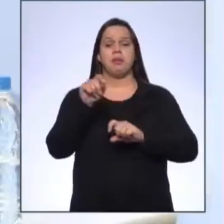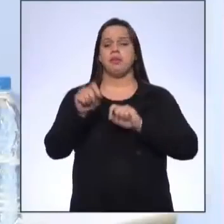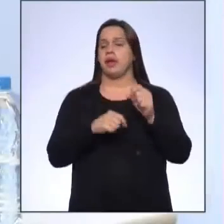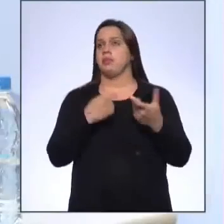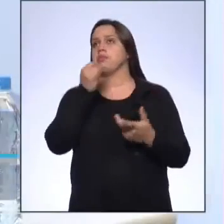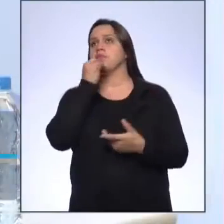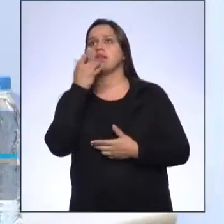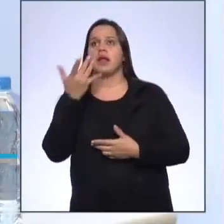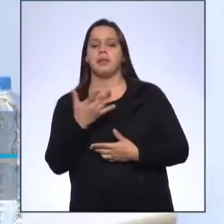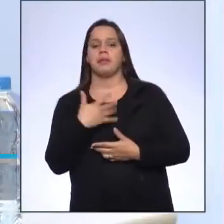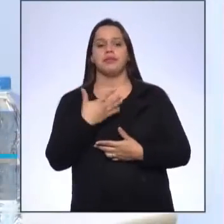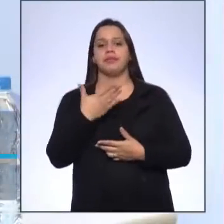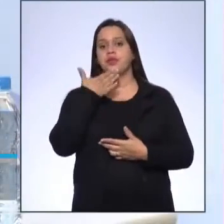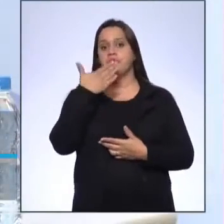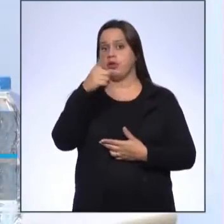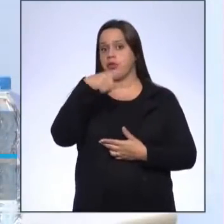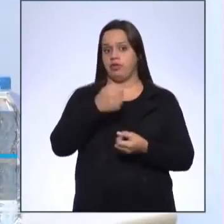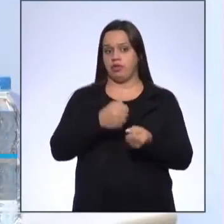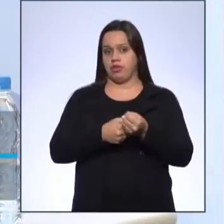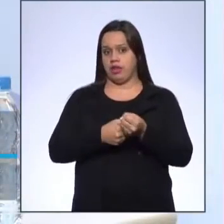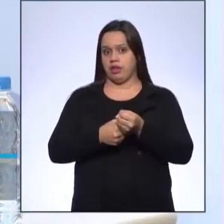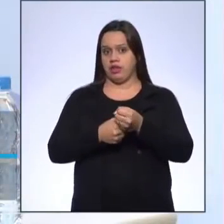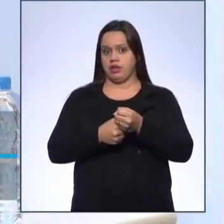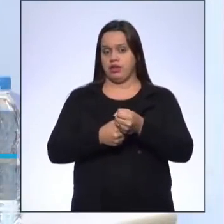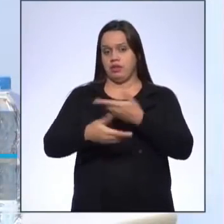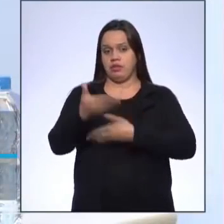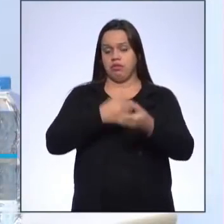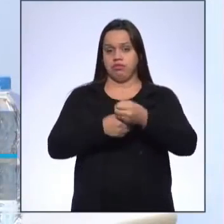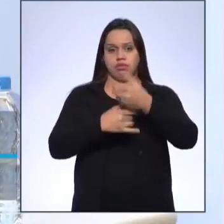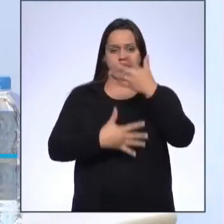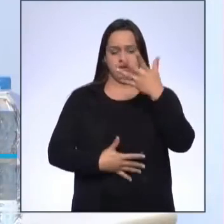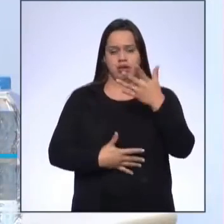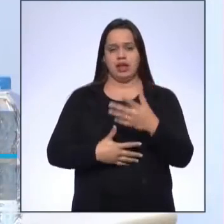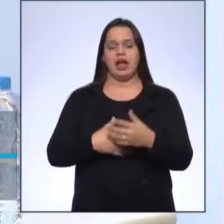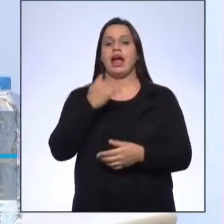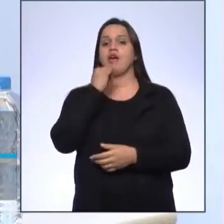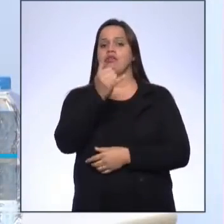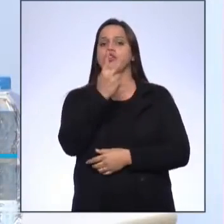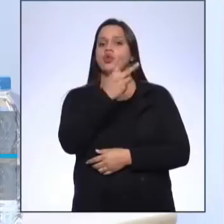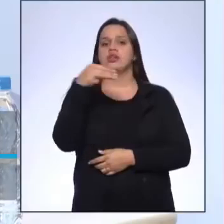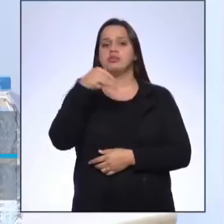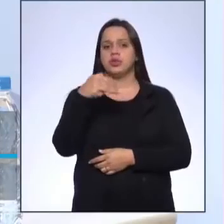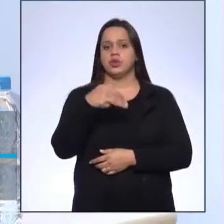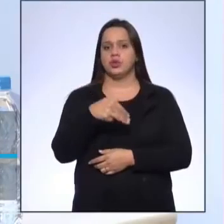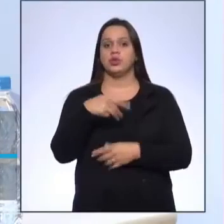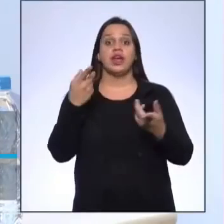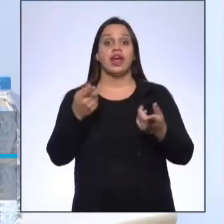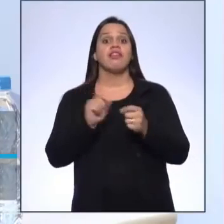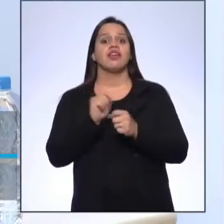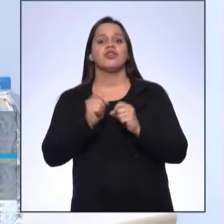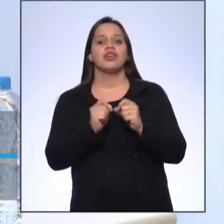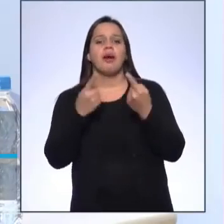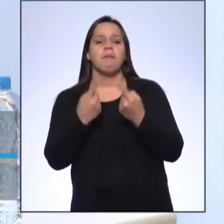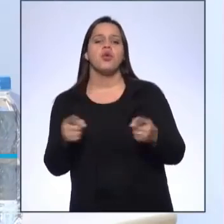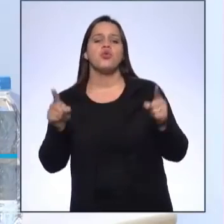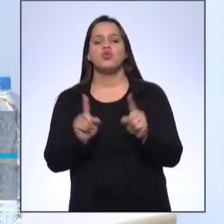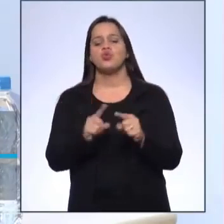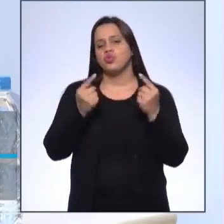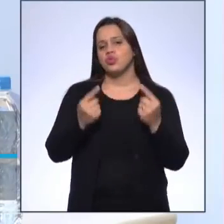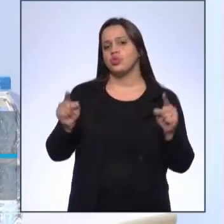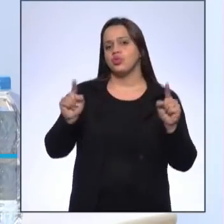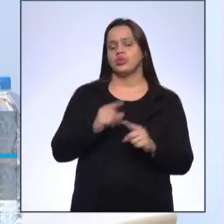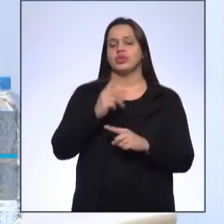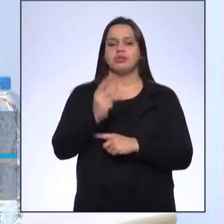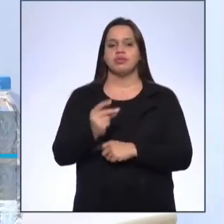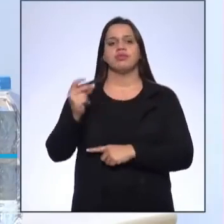que a gente pede a interação no chat e eu peço 2 minutos e fica tocando aquela musiquinha, é a trilha sonora do centro de mídias.